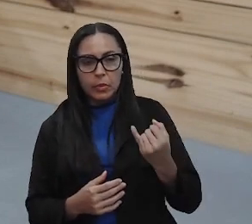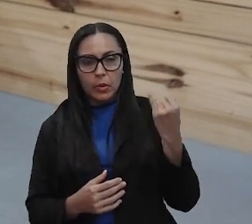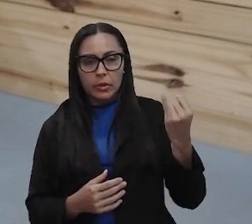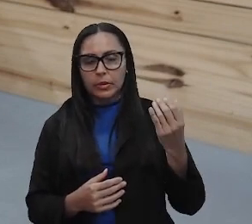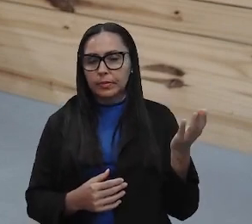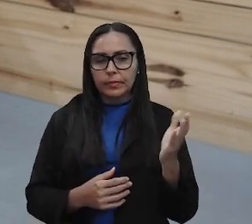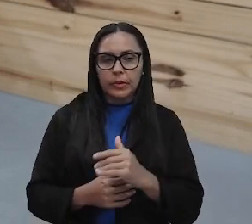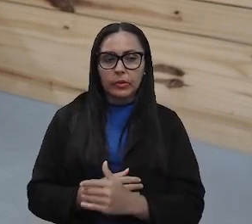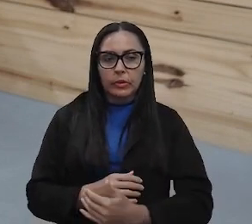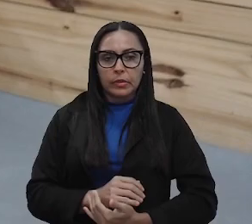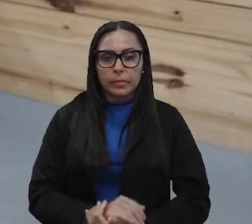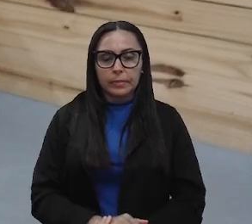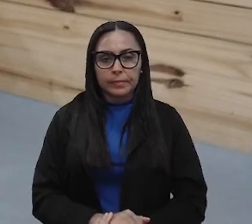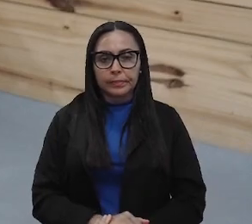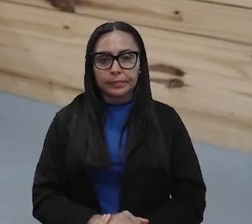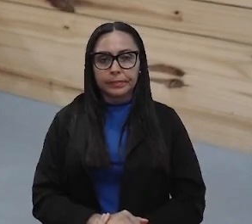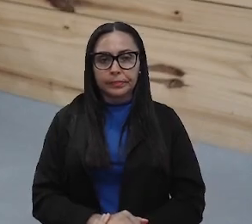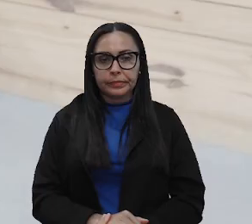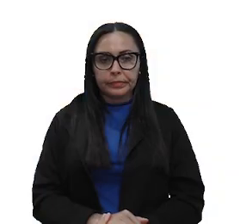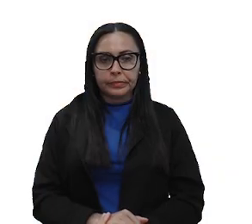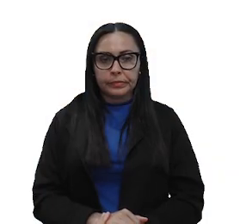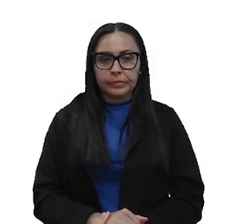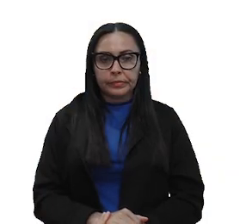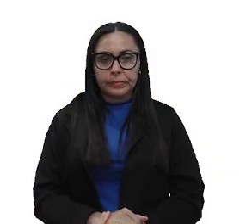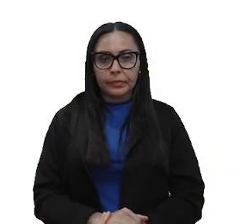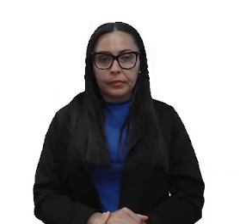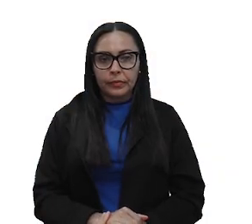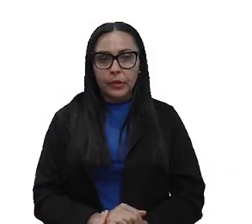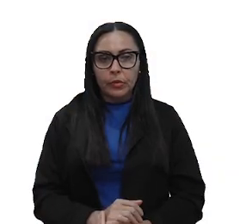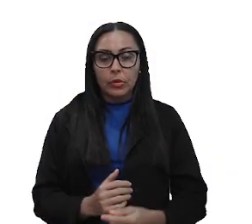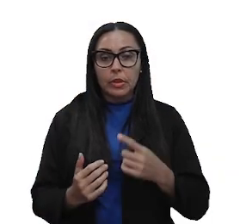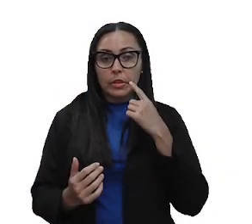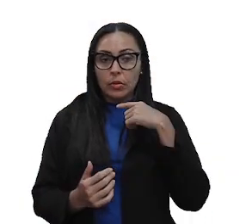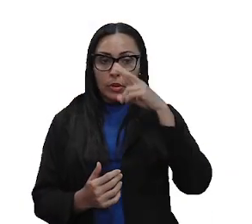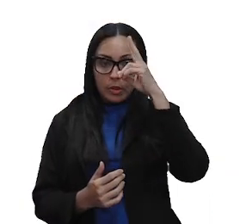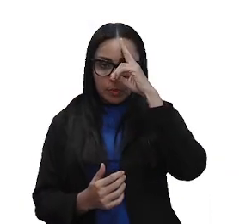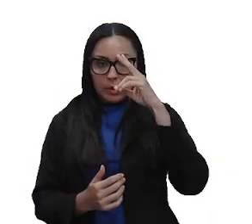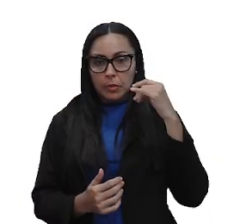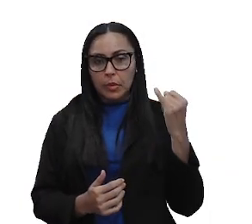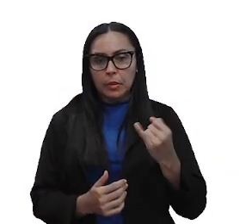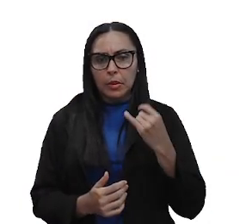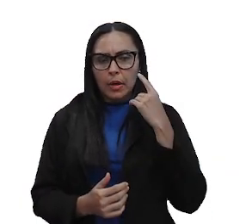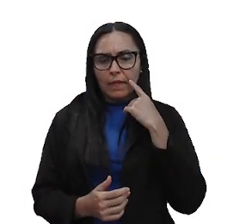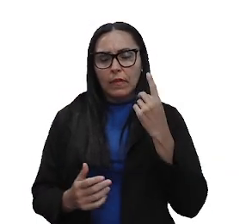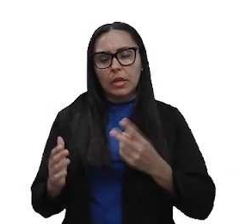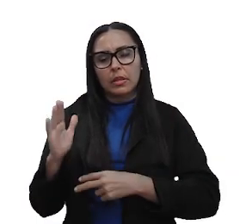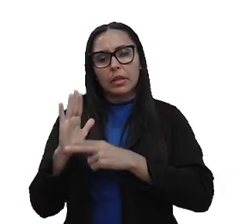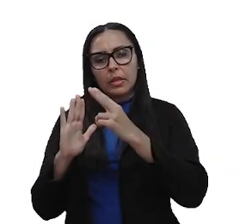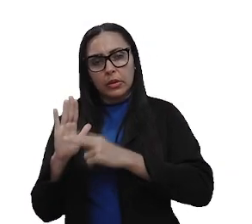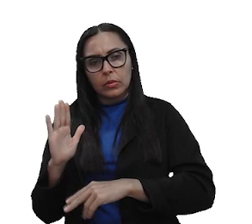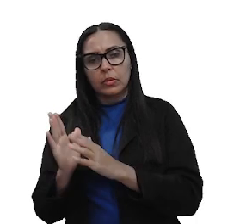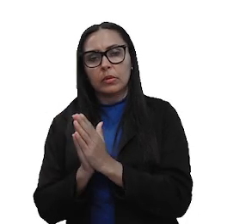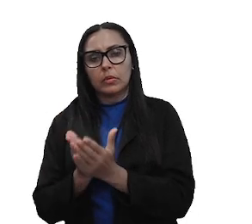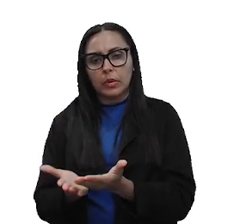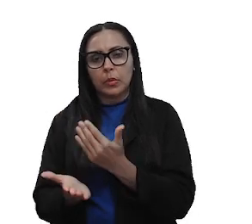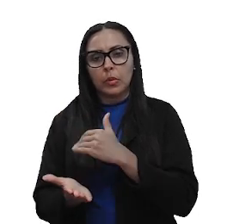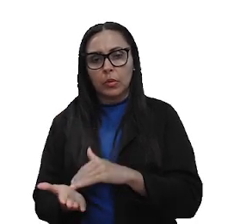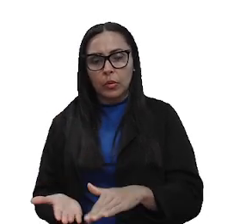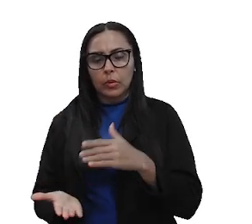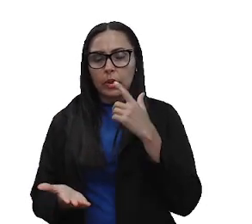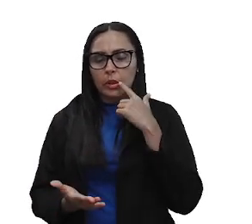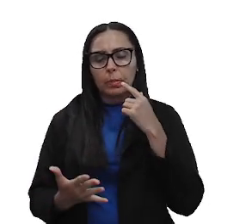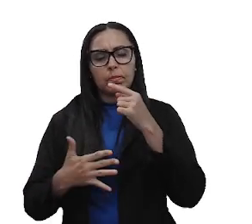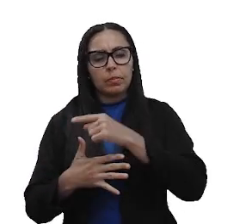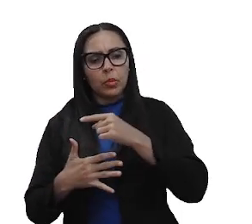comigo. Bom, quais são os lembretes importantes? Façam a leitura do e-book, façam seus